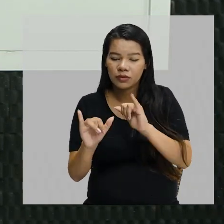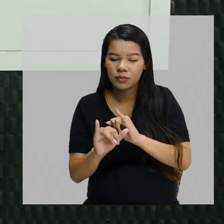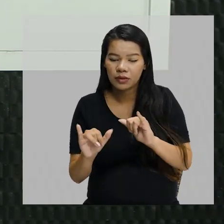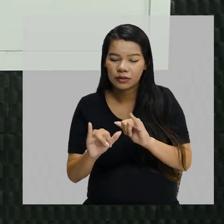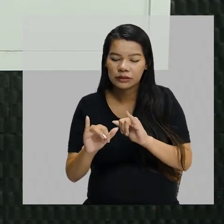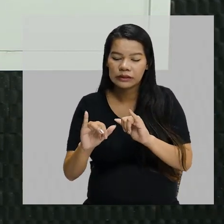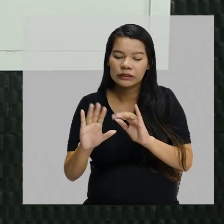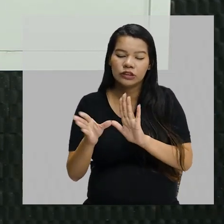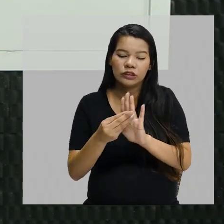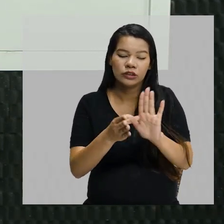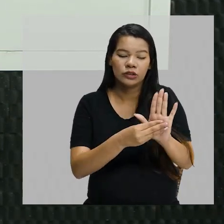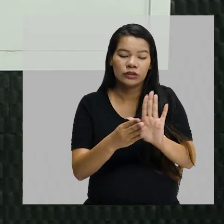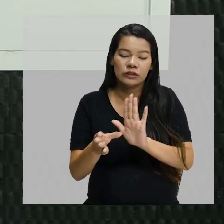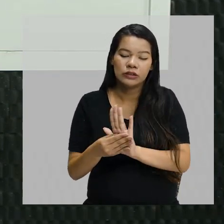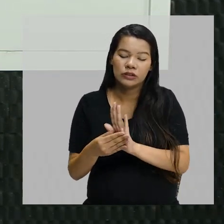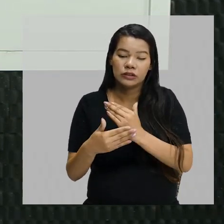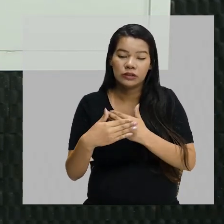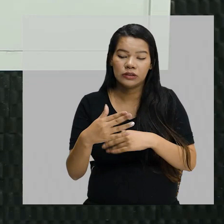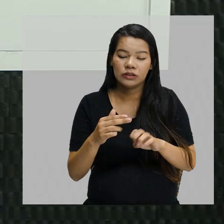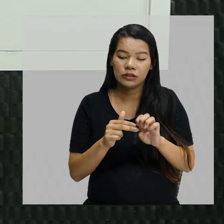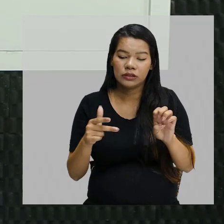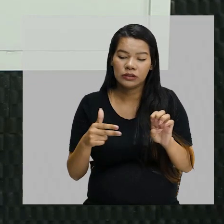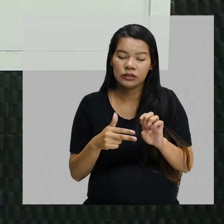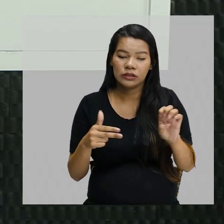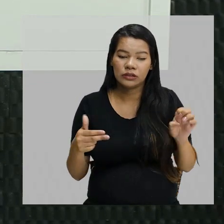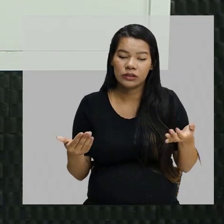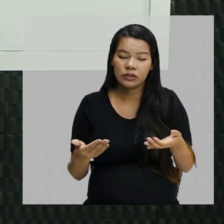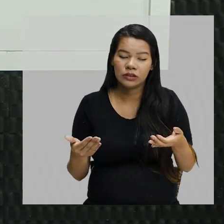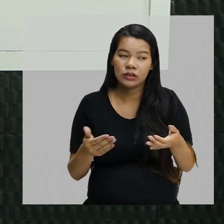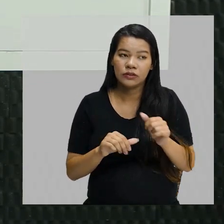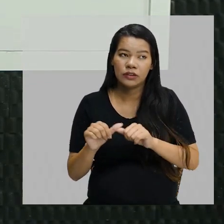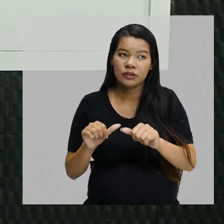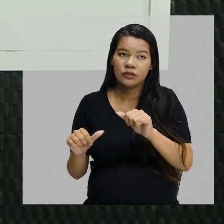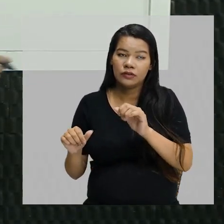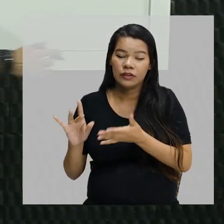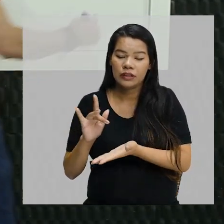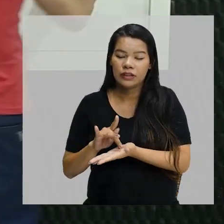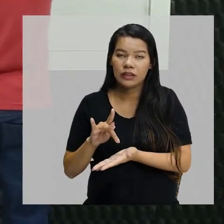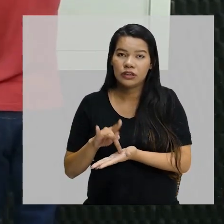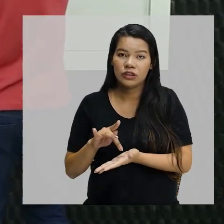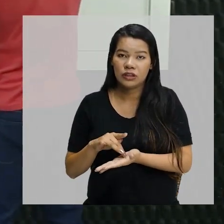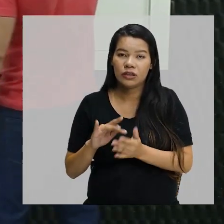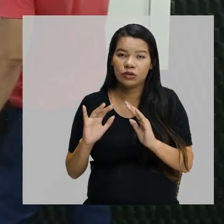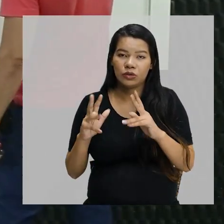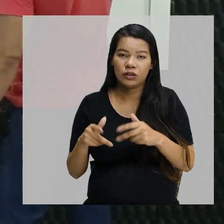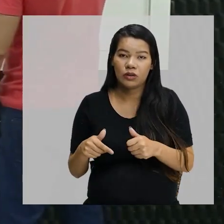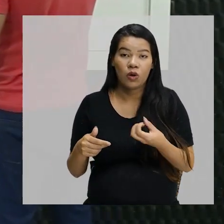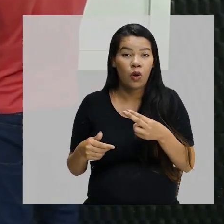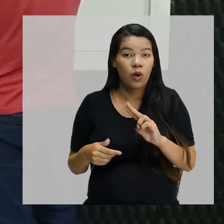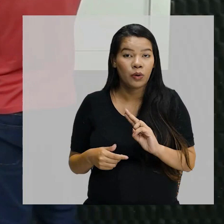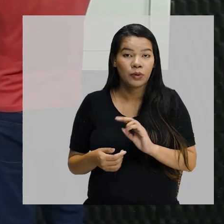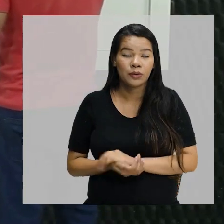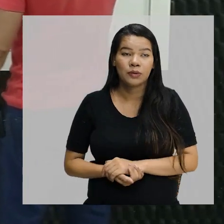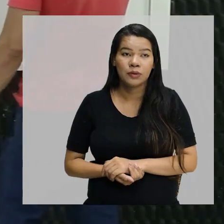destes elementos que estão aqui os transforma em verdade absoluta ou nós vamos transformá-lo